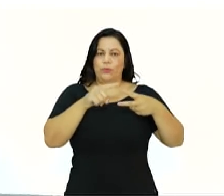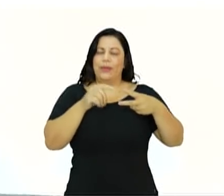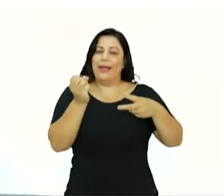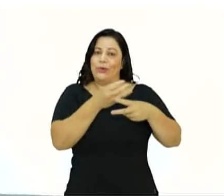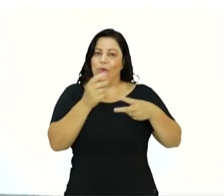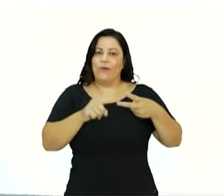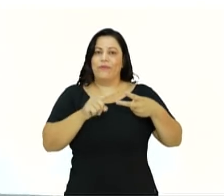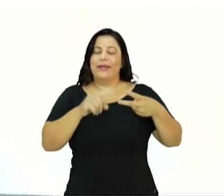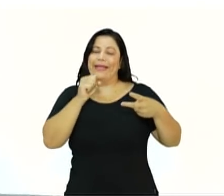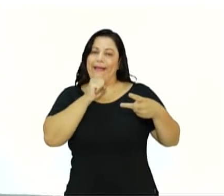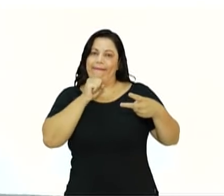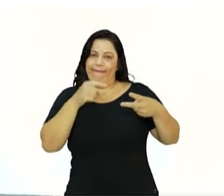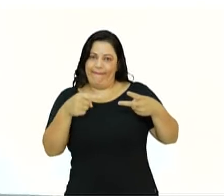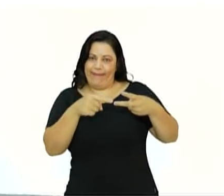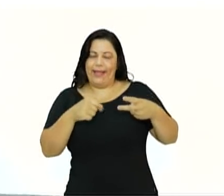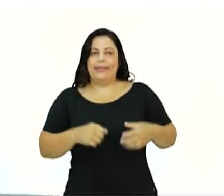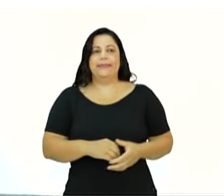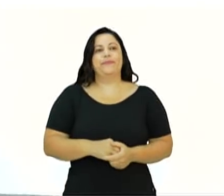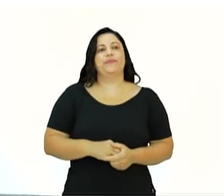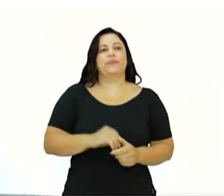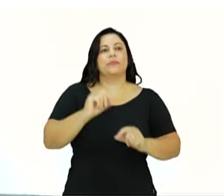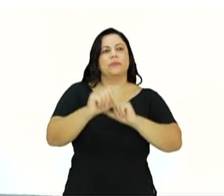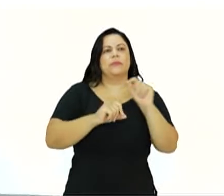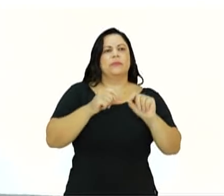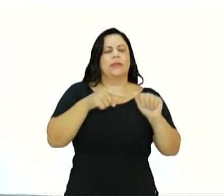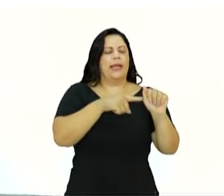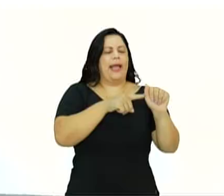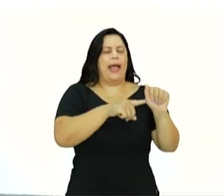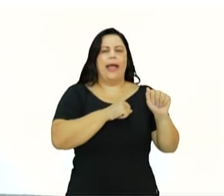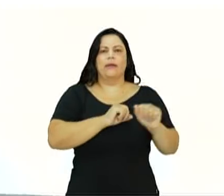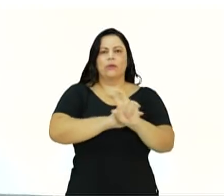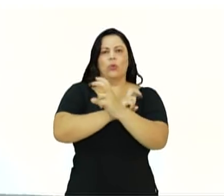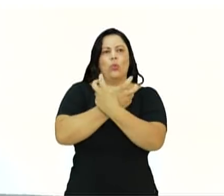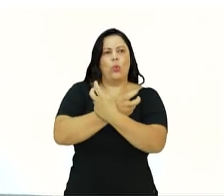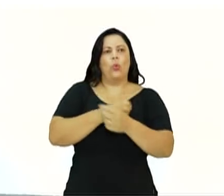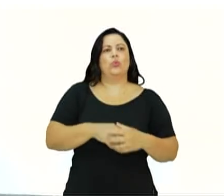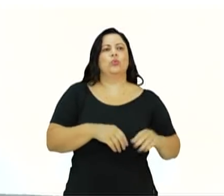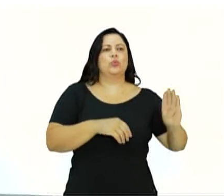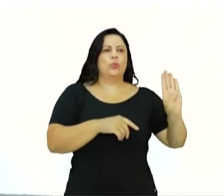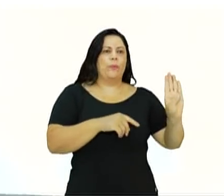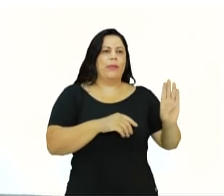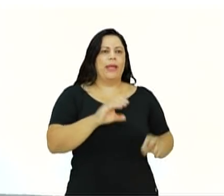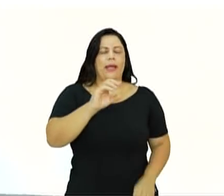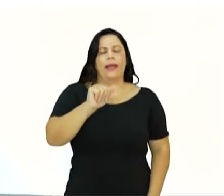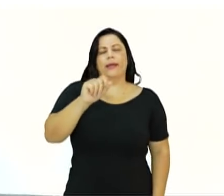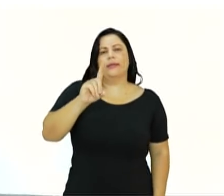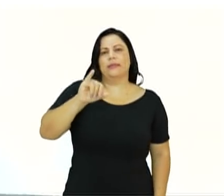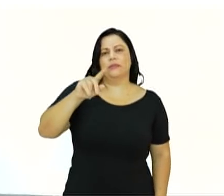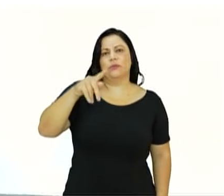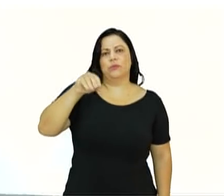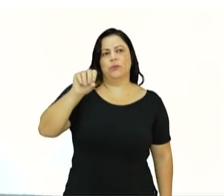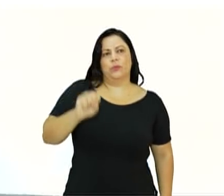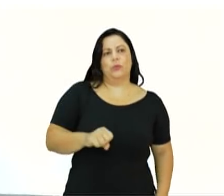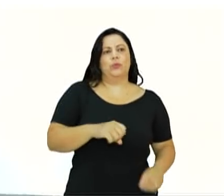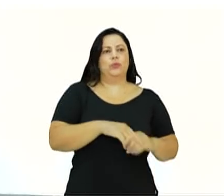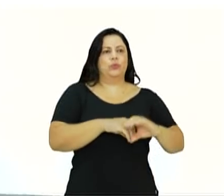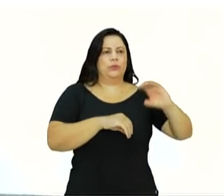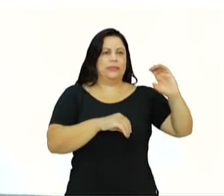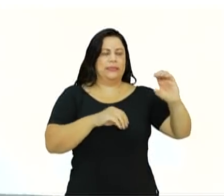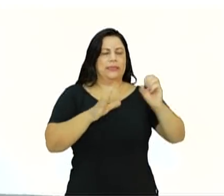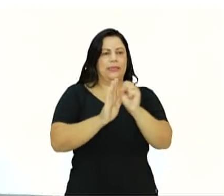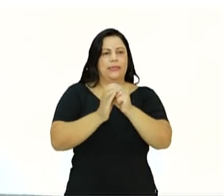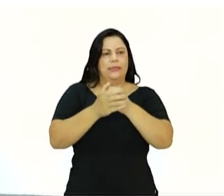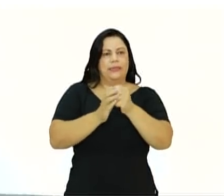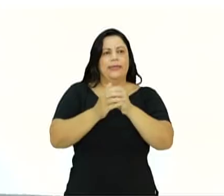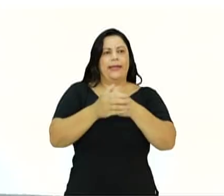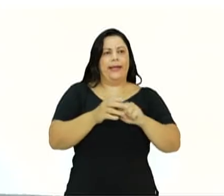referem-se ao tecido ósseo, letra A, letra B, adiposo, letra C, cartilaginoso